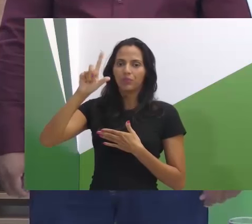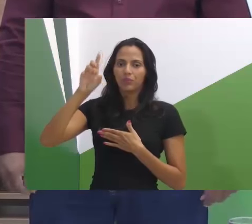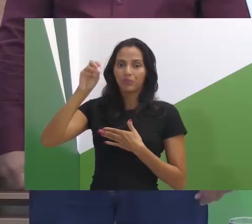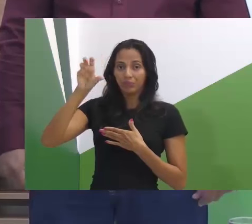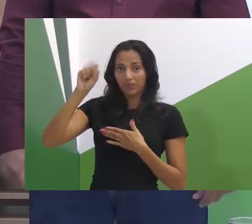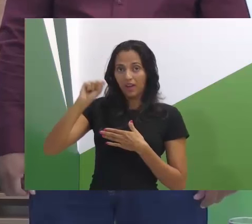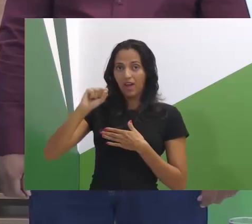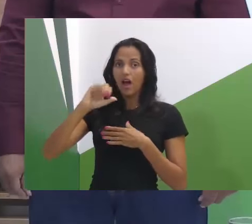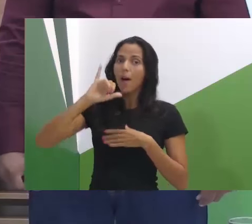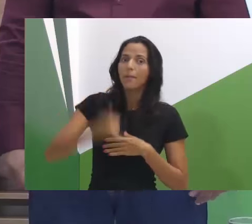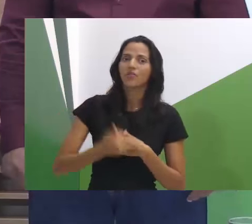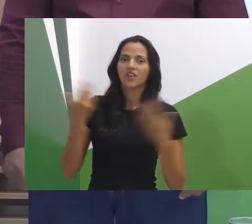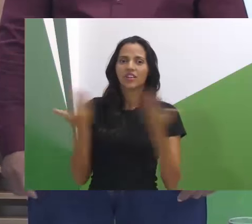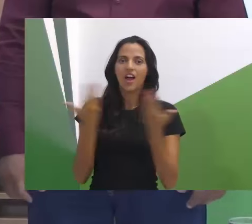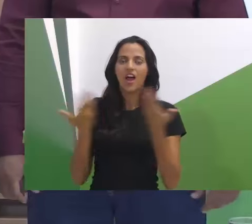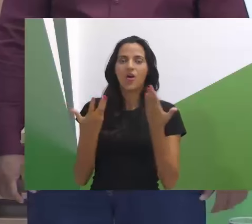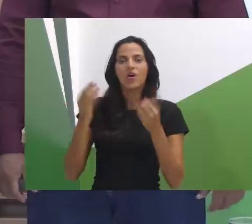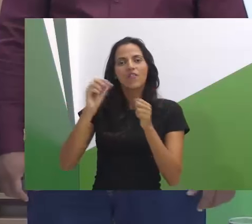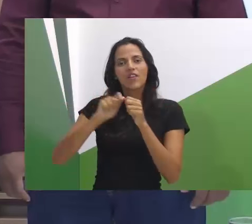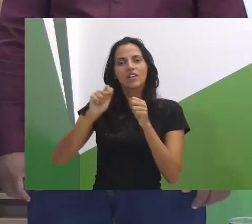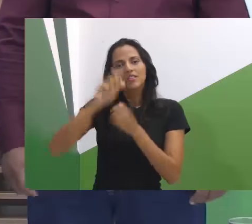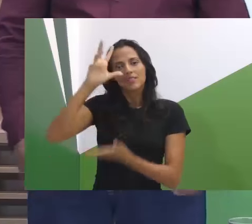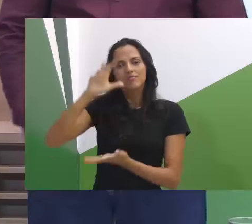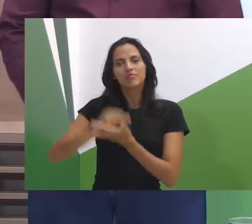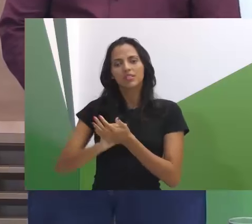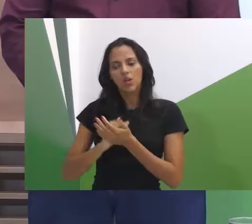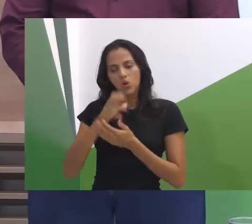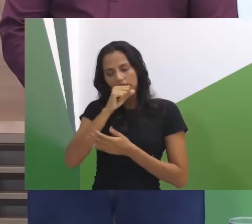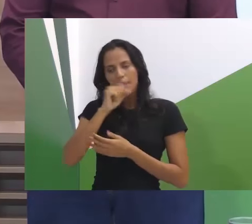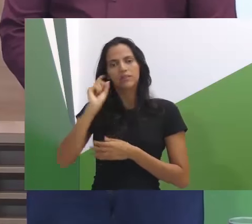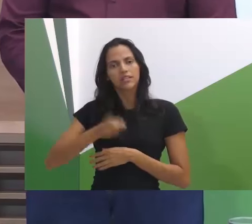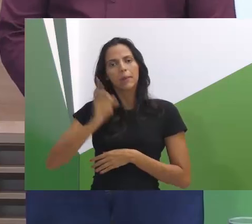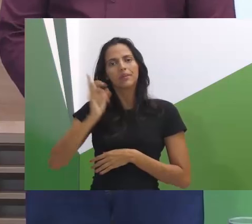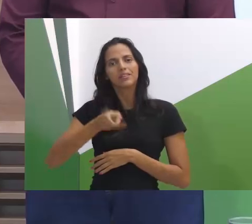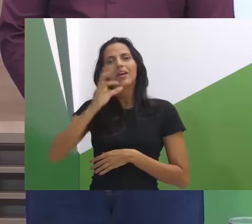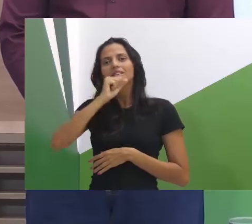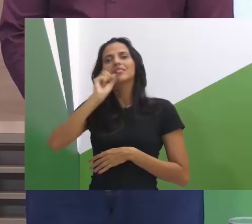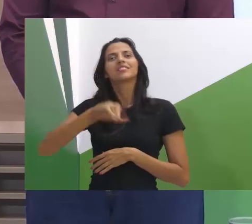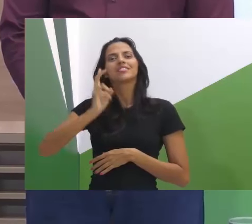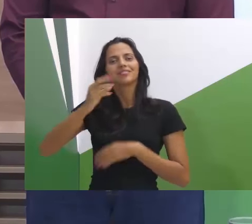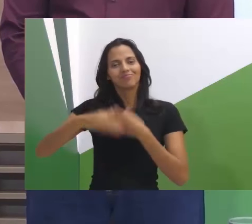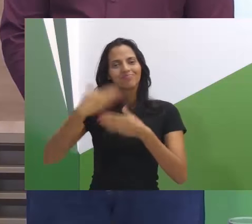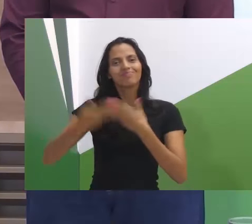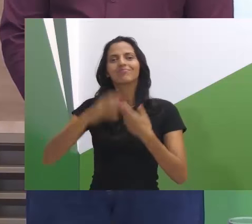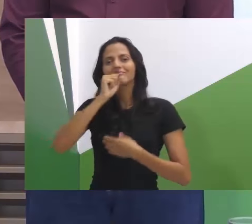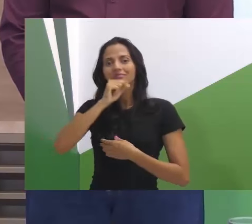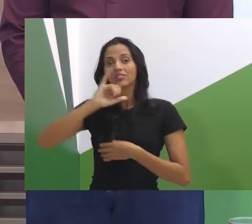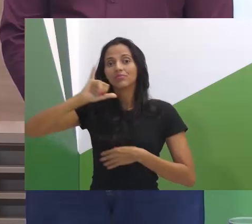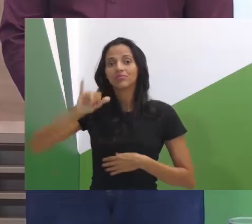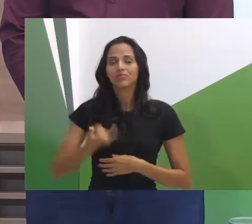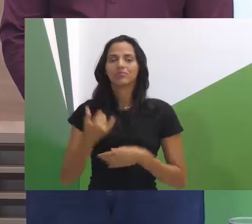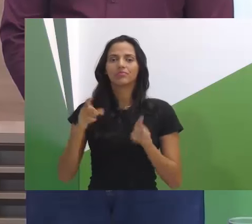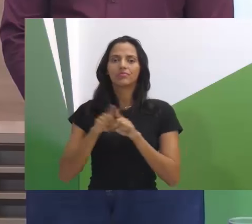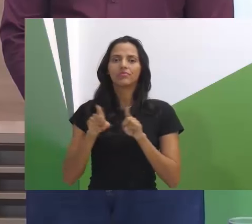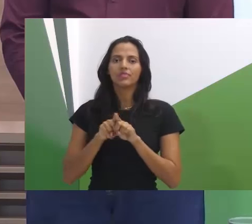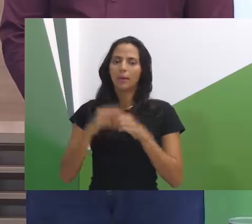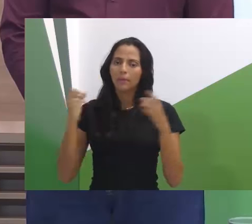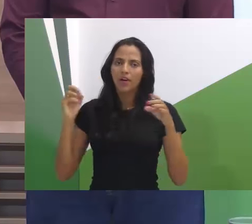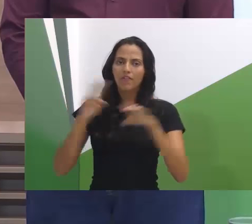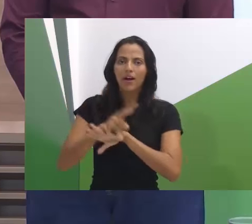Façam, olhem os nossos lugares Por que nós estamos aqui todos os sábados No Amazonas, no Enem Sem Fronteira Para nós ocuparmos as nossas